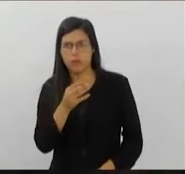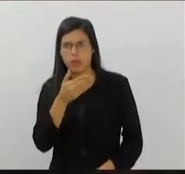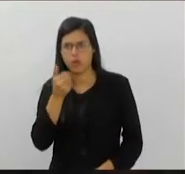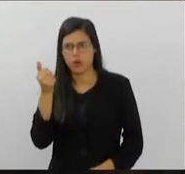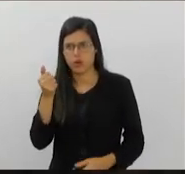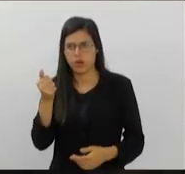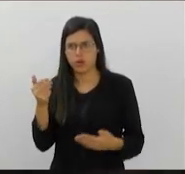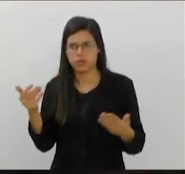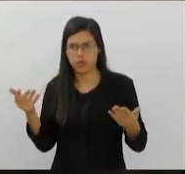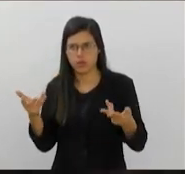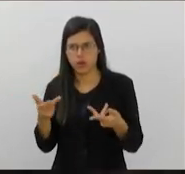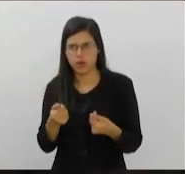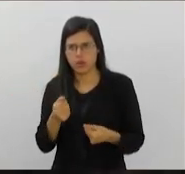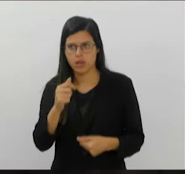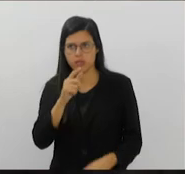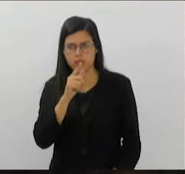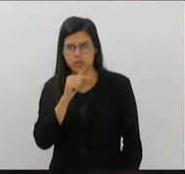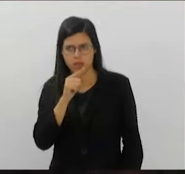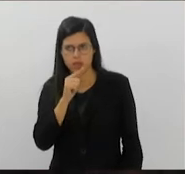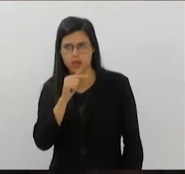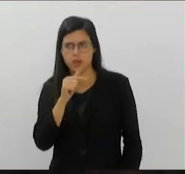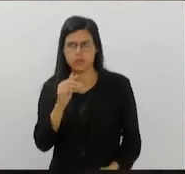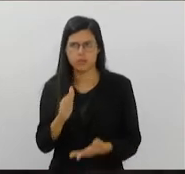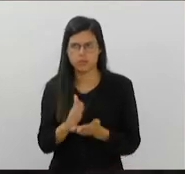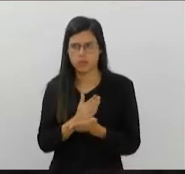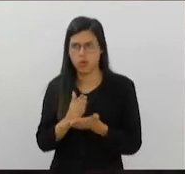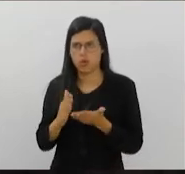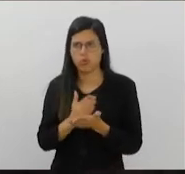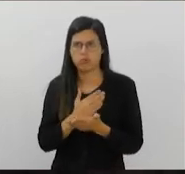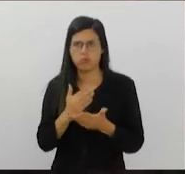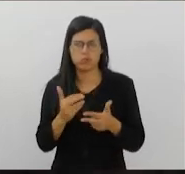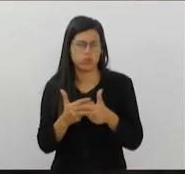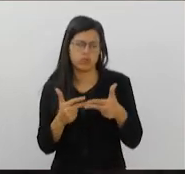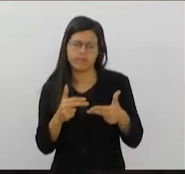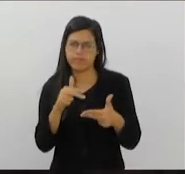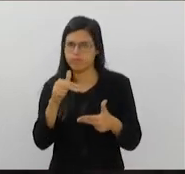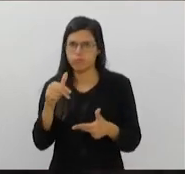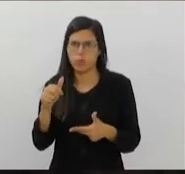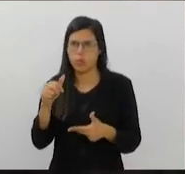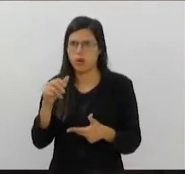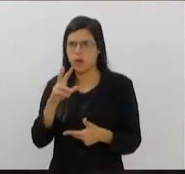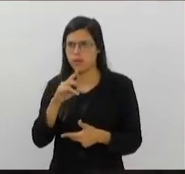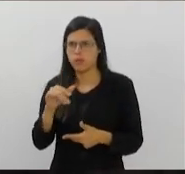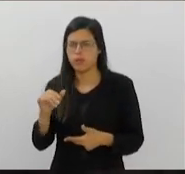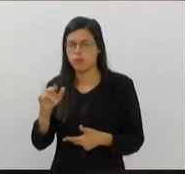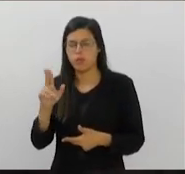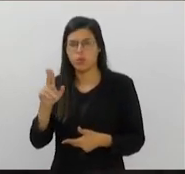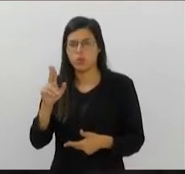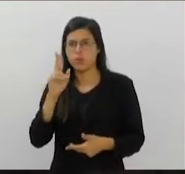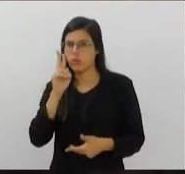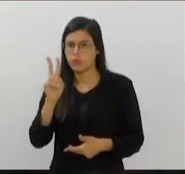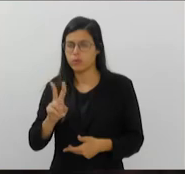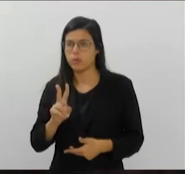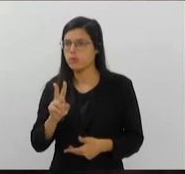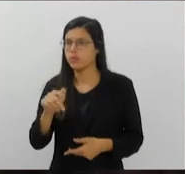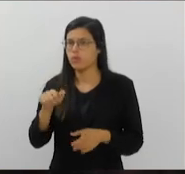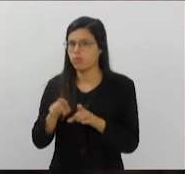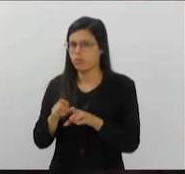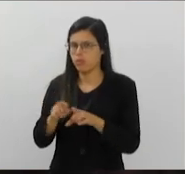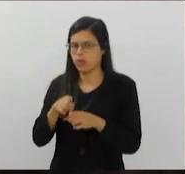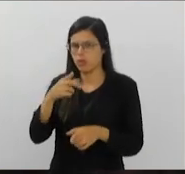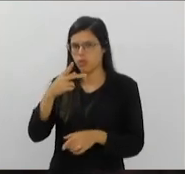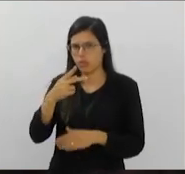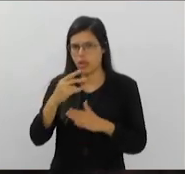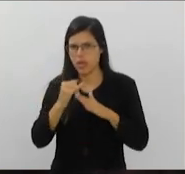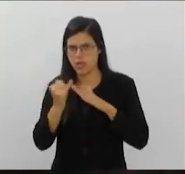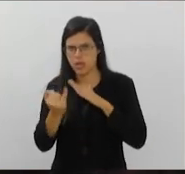da qualidade da água e da balneabilidade em alguns pontos que a gente nunca tinha visto, como na Ilha de Paquetá, no próprio Flamengo.